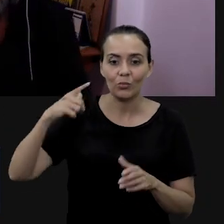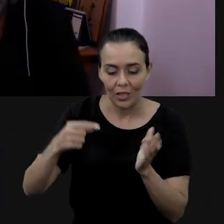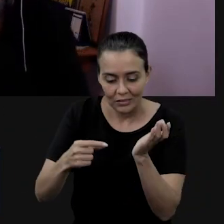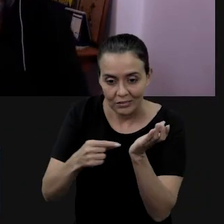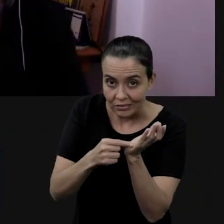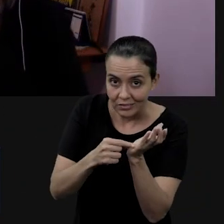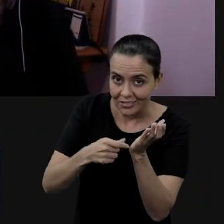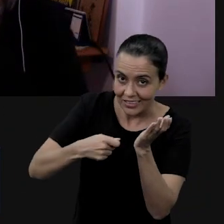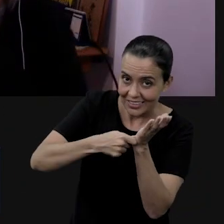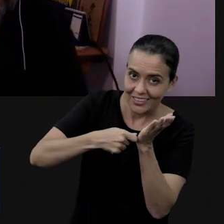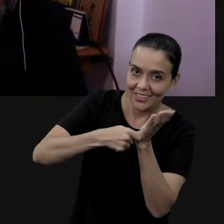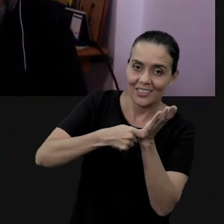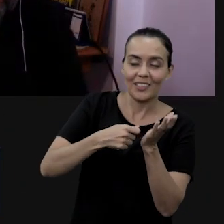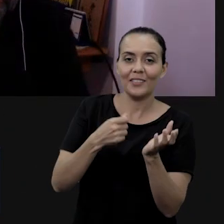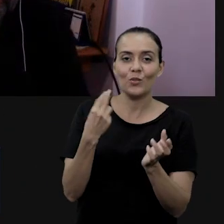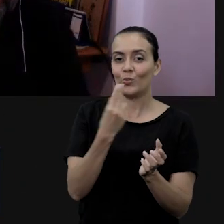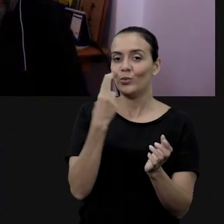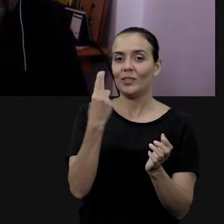gente